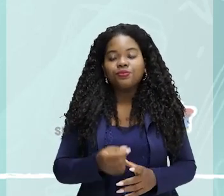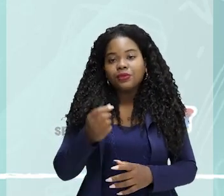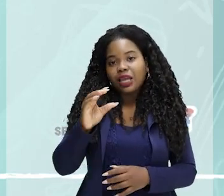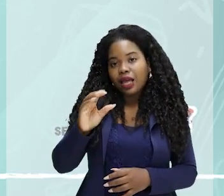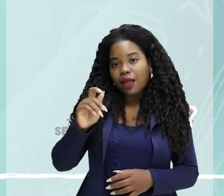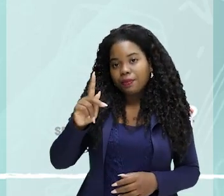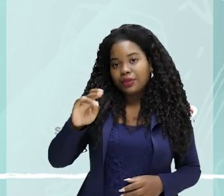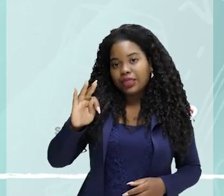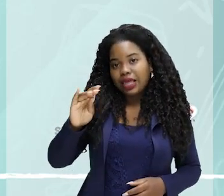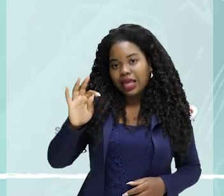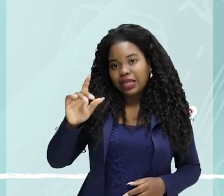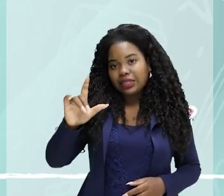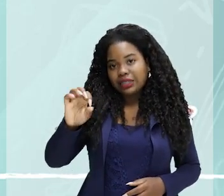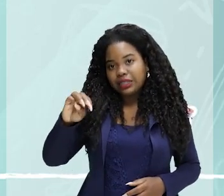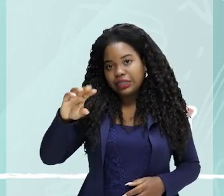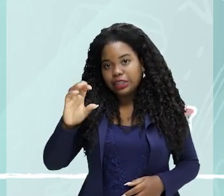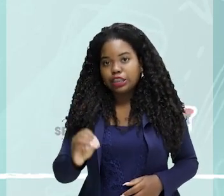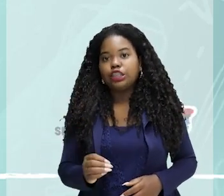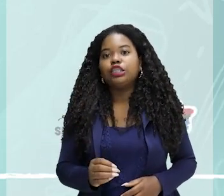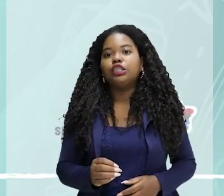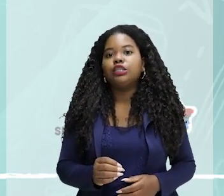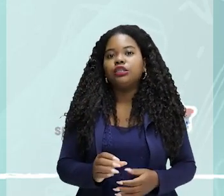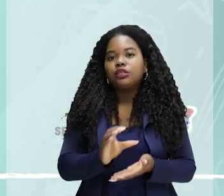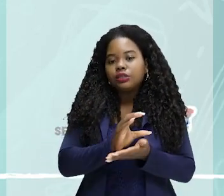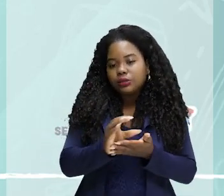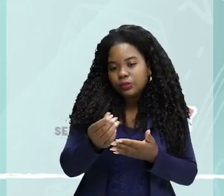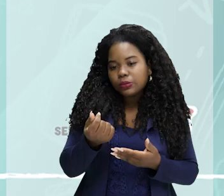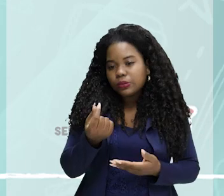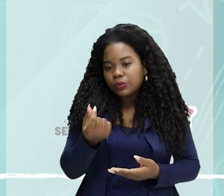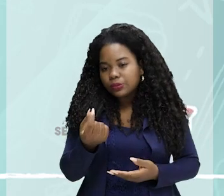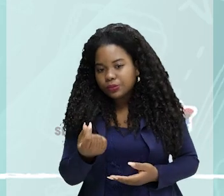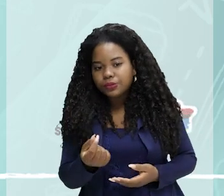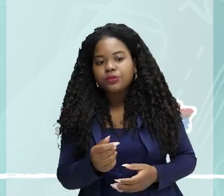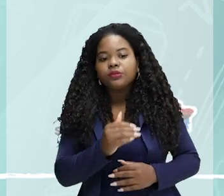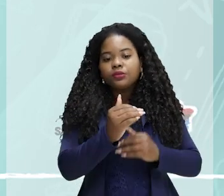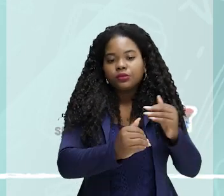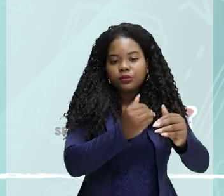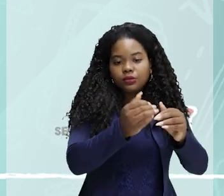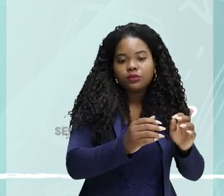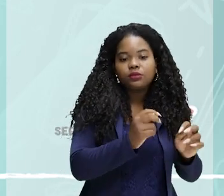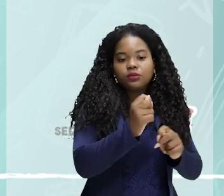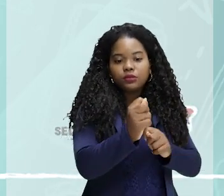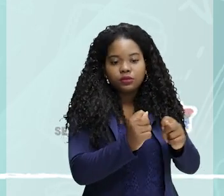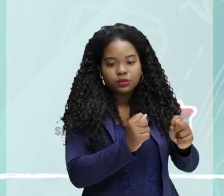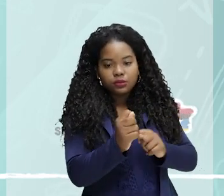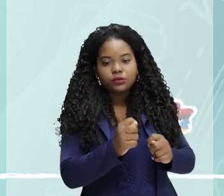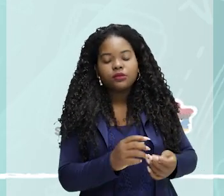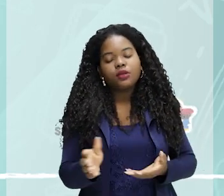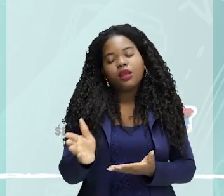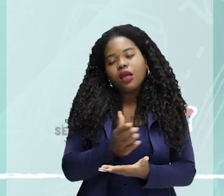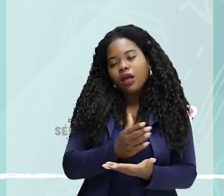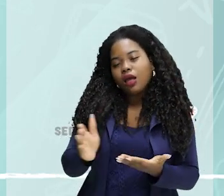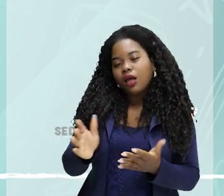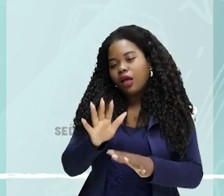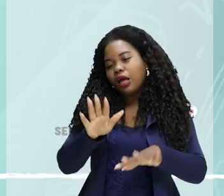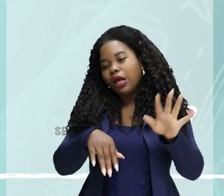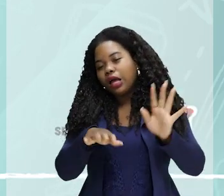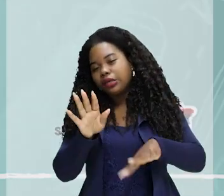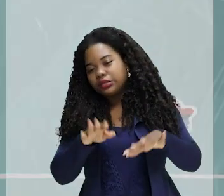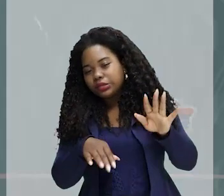econômico. Hoje nós vamos falar de como o capitalismo e o desenvolvimento econômico às vezes tem ali uma